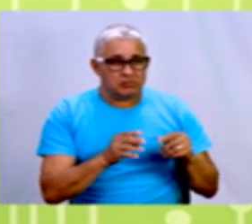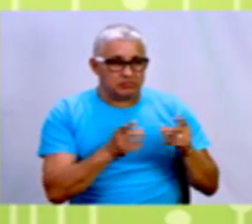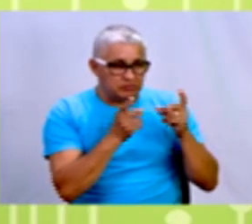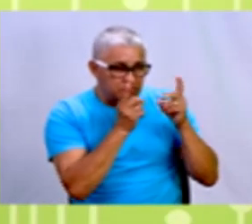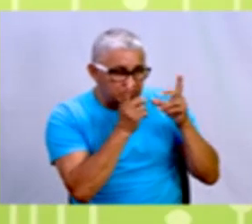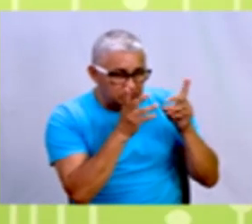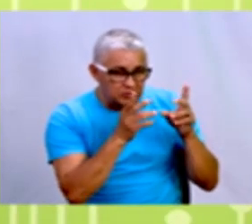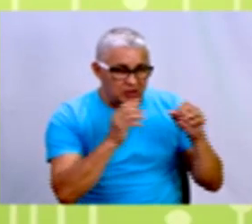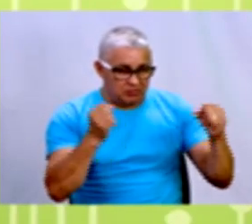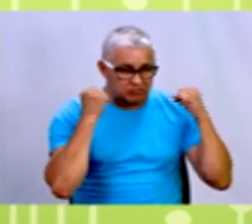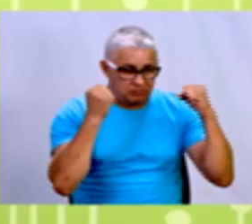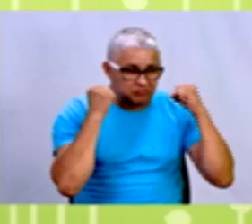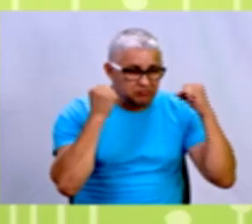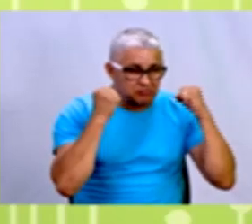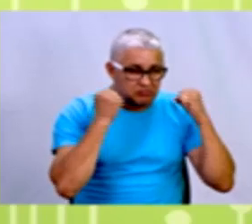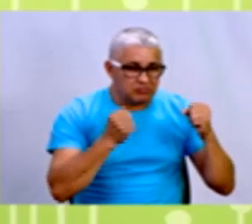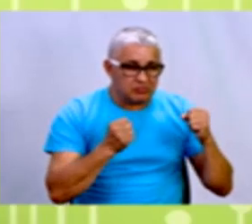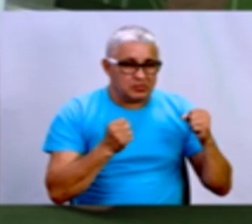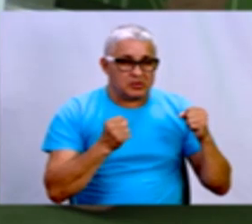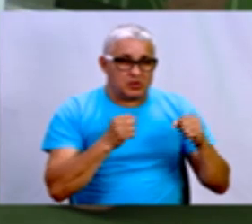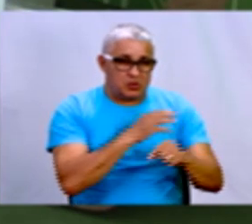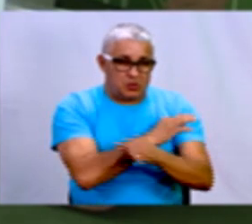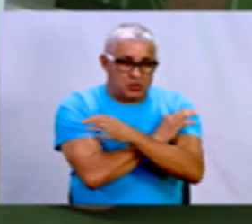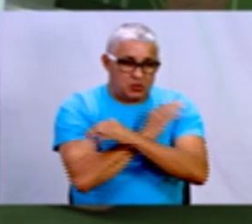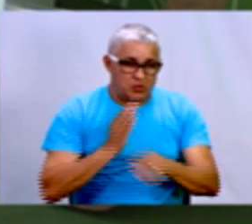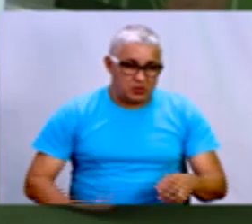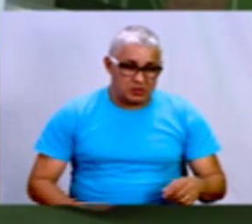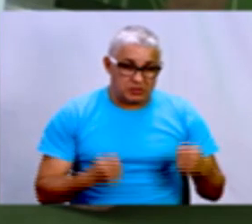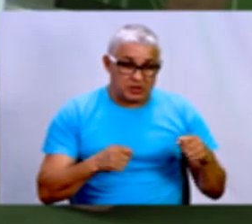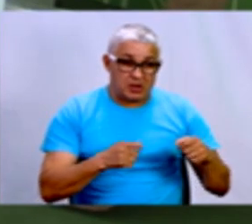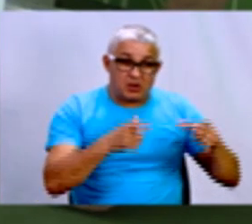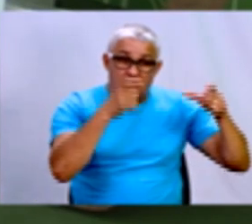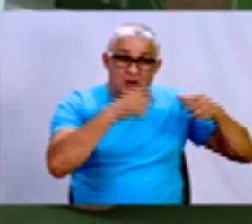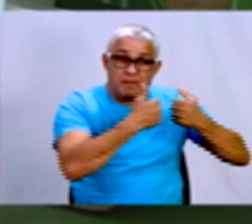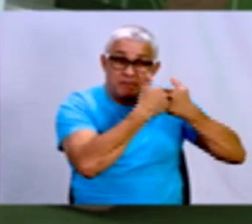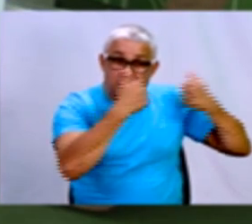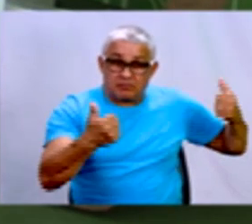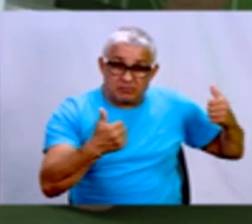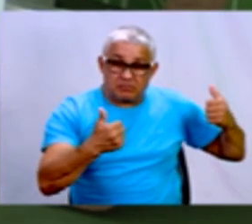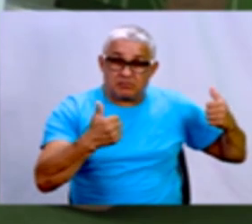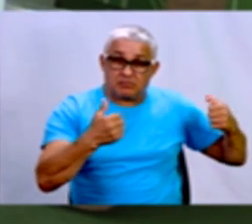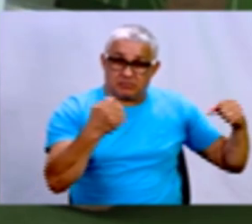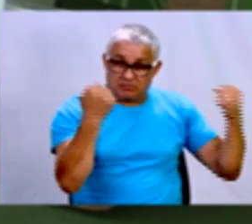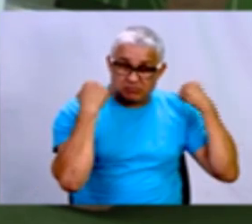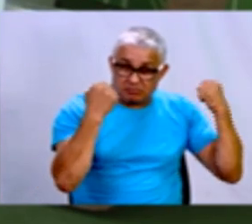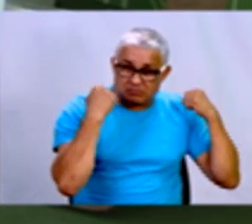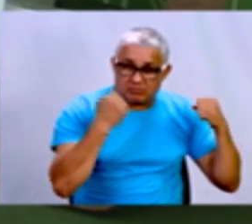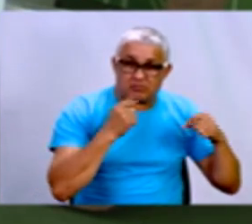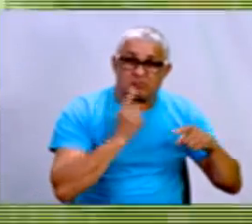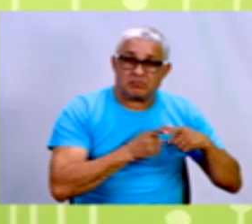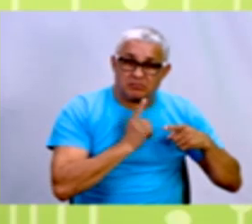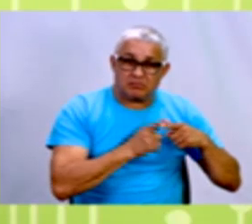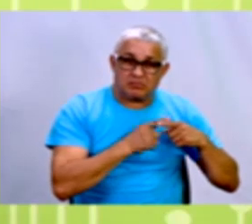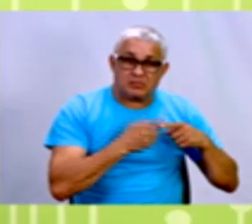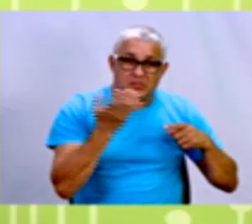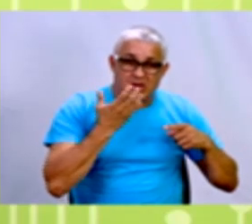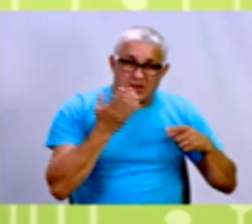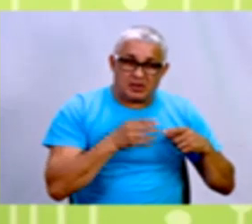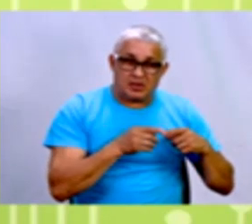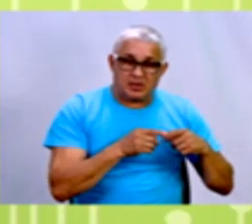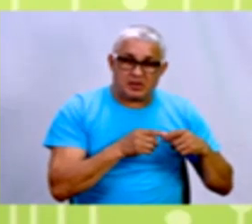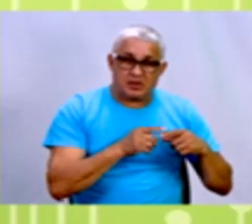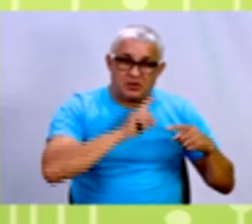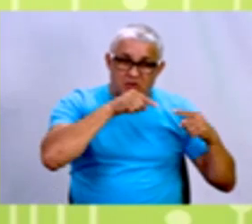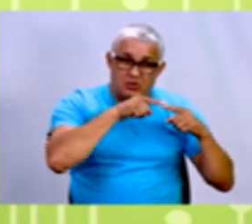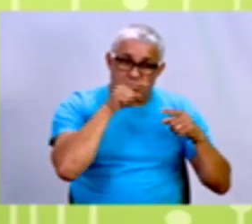roupa de academia, né, professora, elas sempre tentam ficar localizadas perto das academias, né? Então, por quê? Porque elas querem, às vezes a